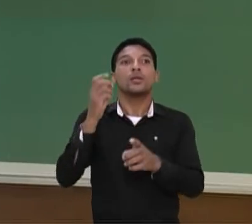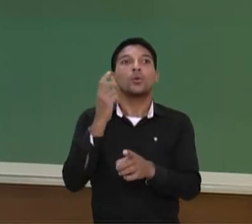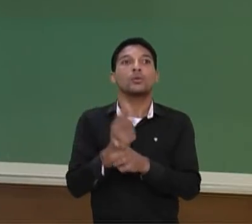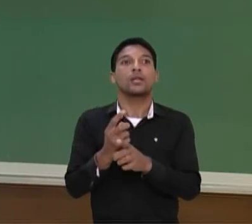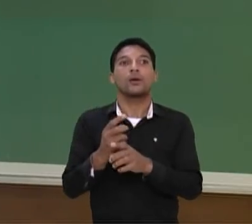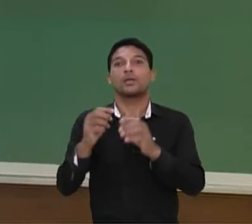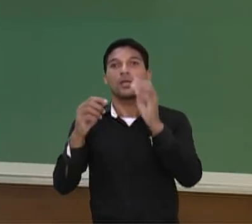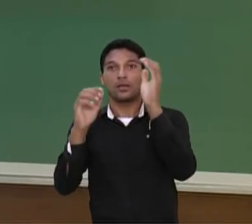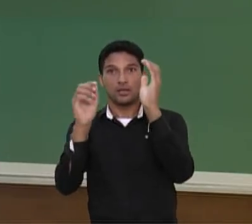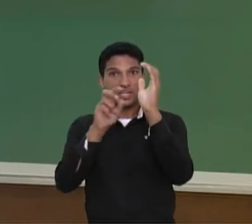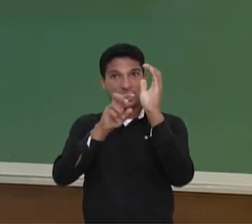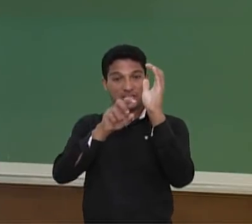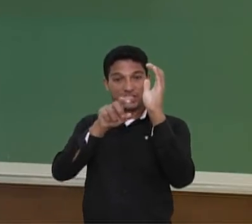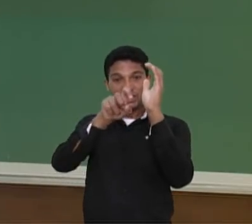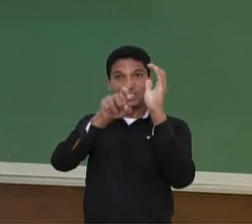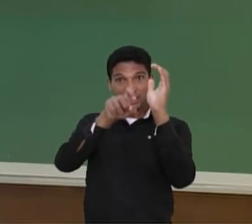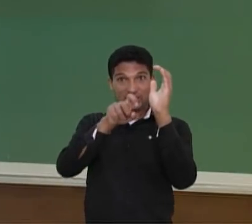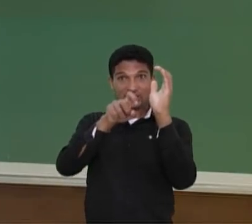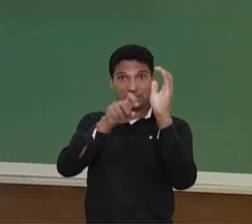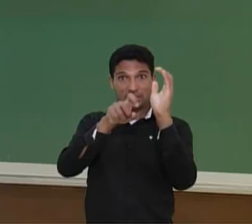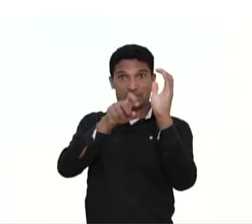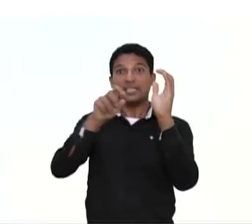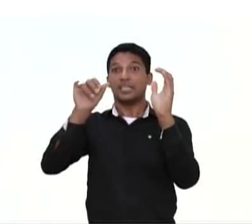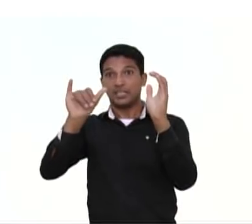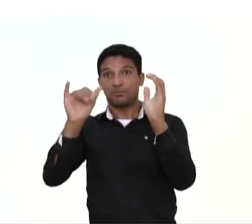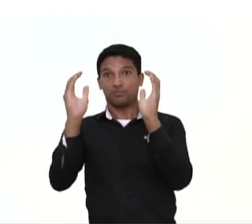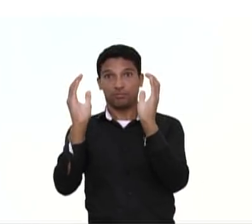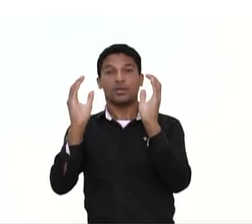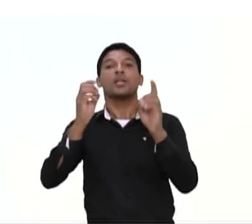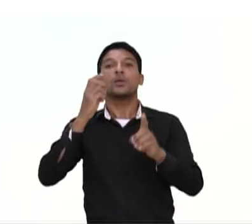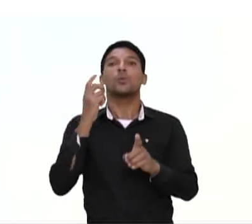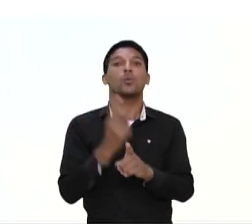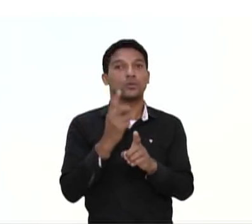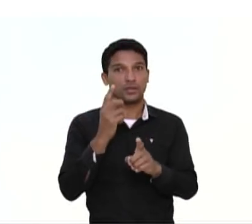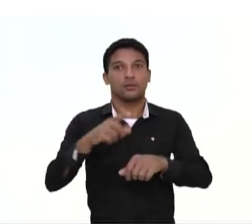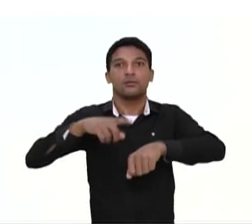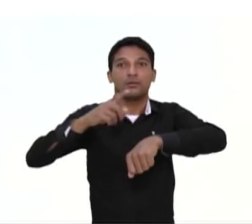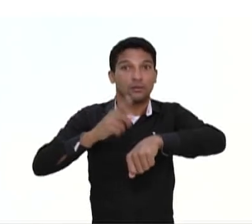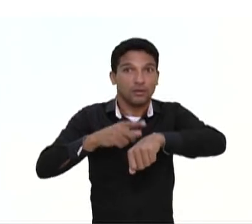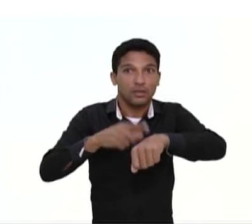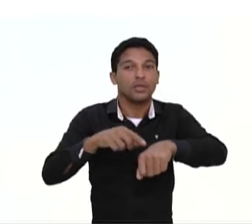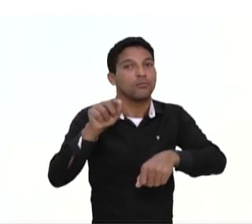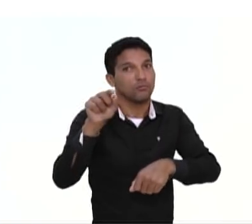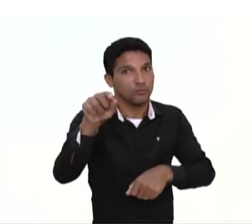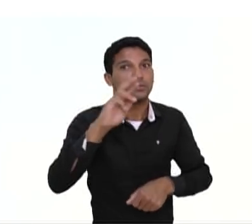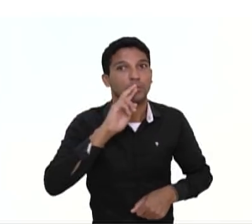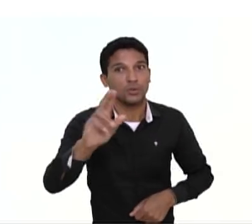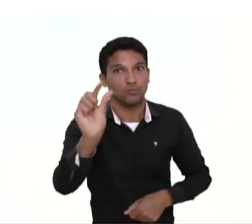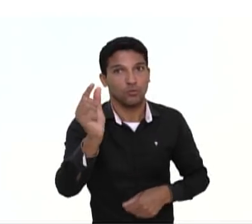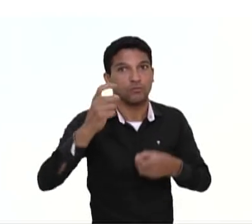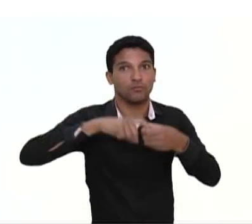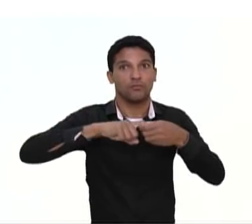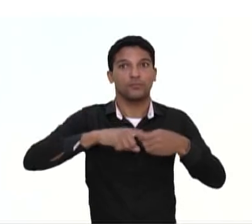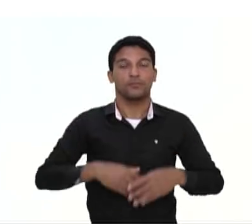então xv e yv um tempinho para vocês e nós já voltamos com a solução